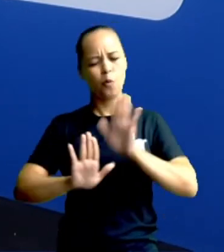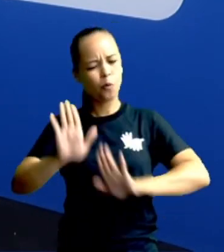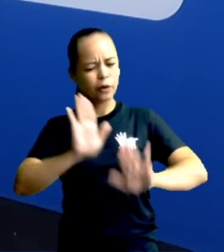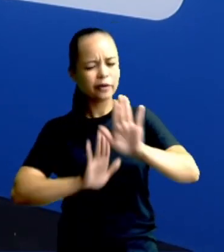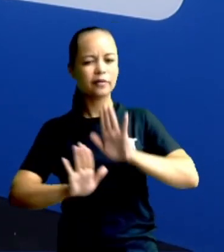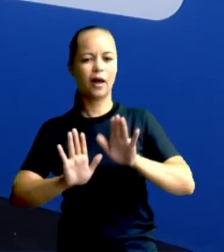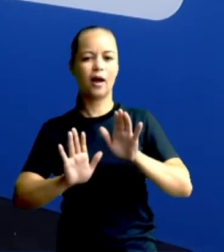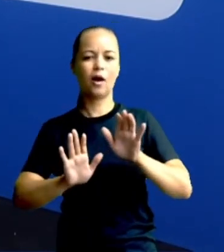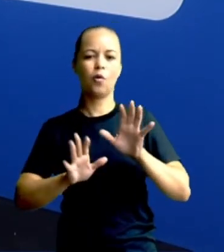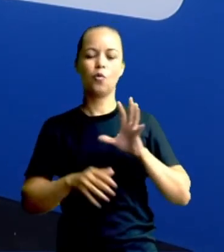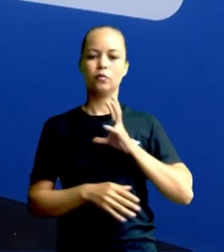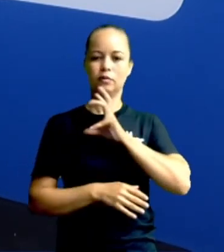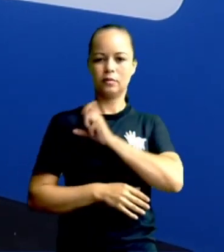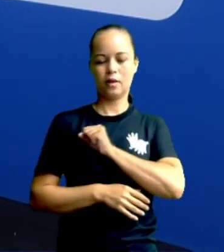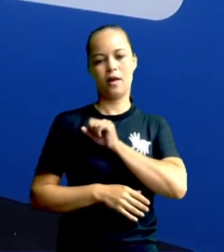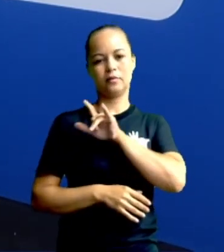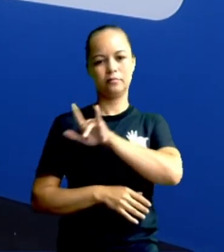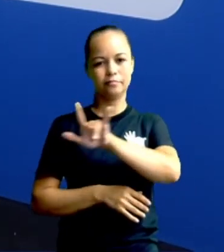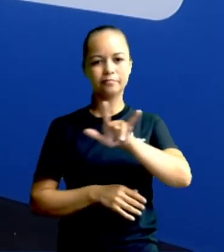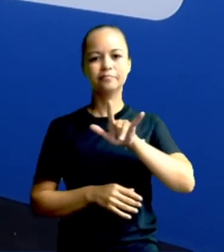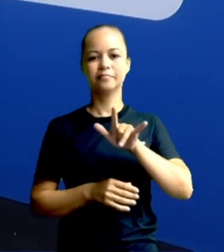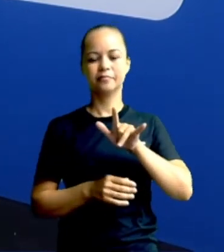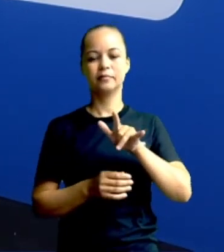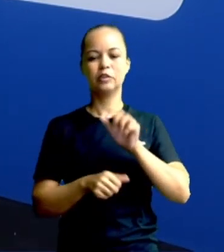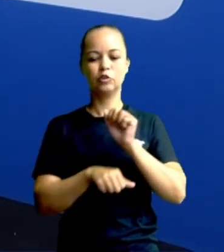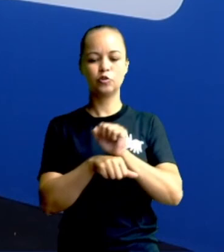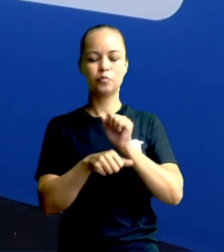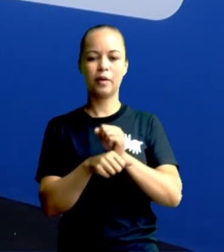cuidar de quem a gente ama. Tá bom? E